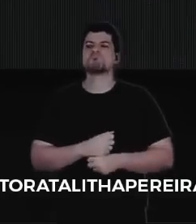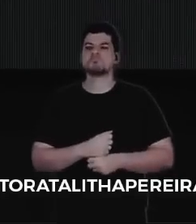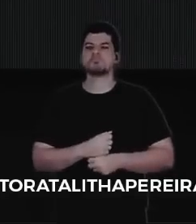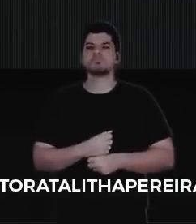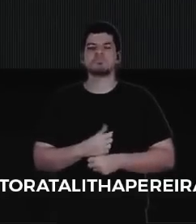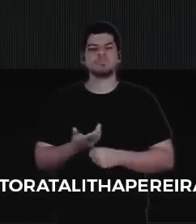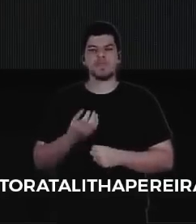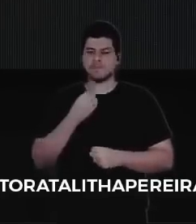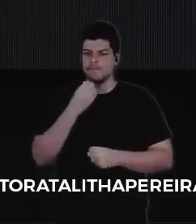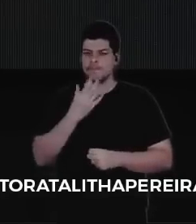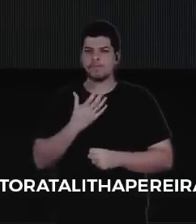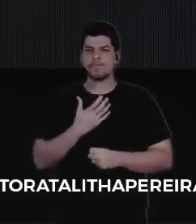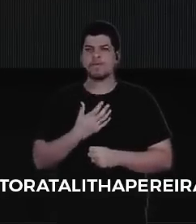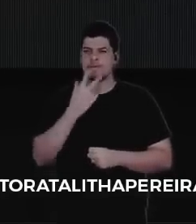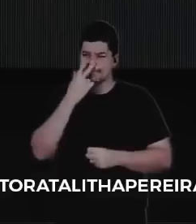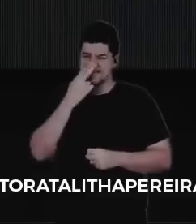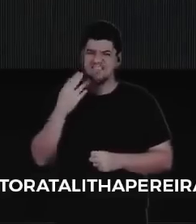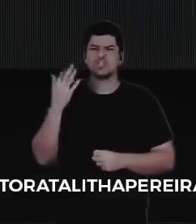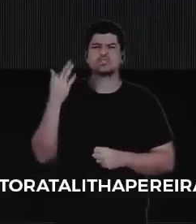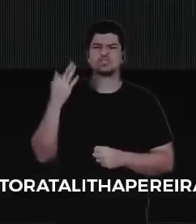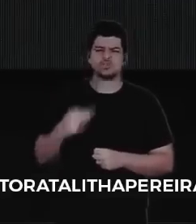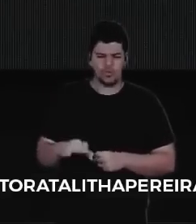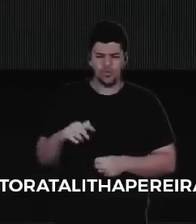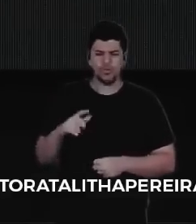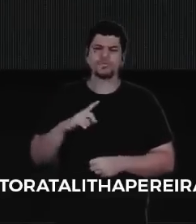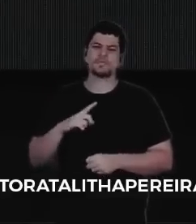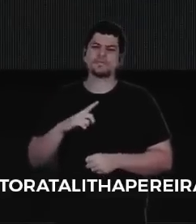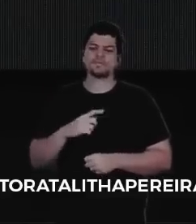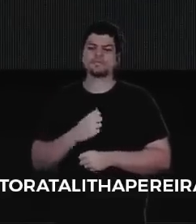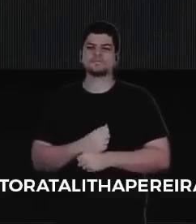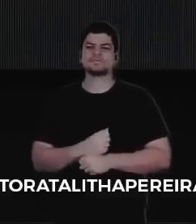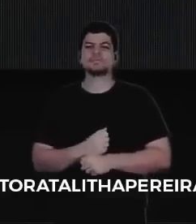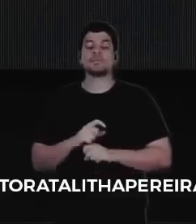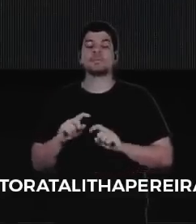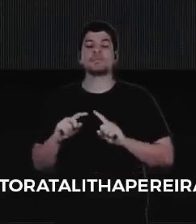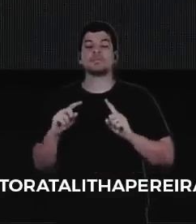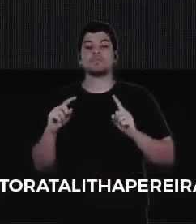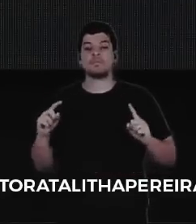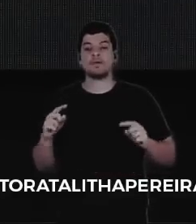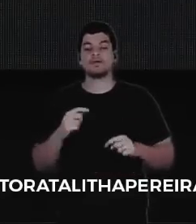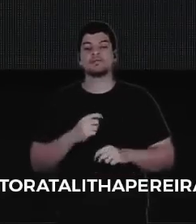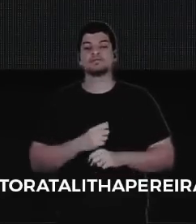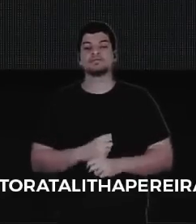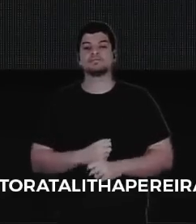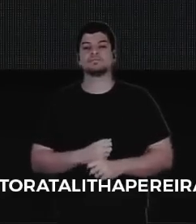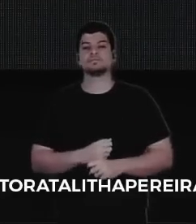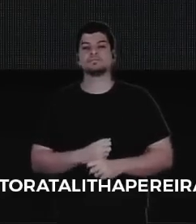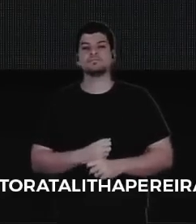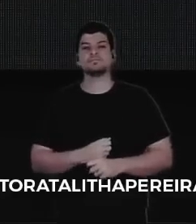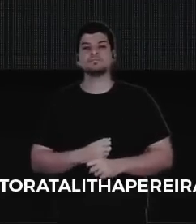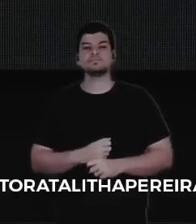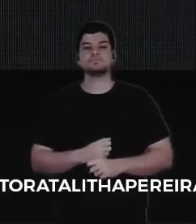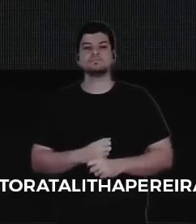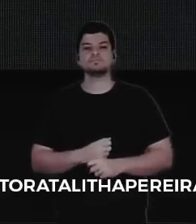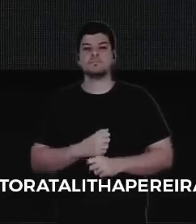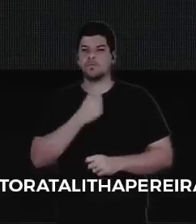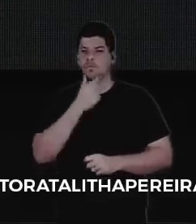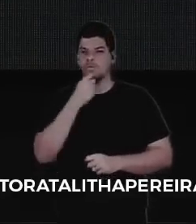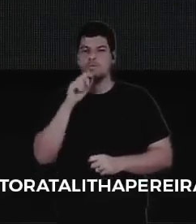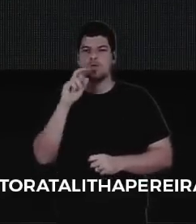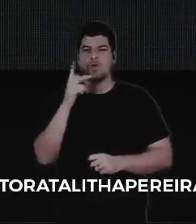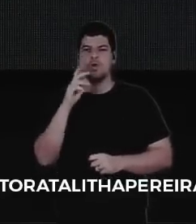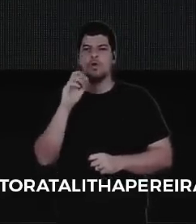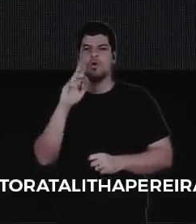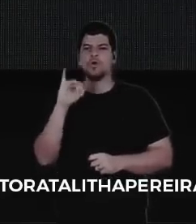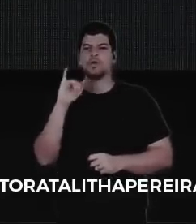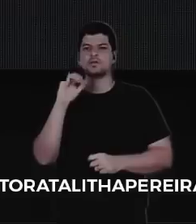Vale a pena. Vai doer. Mas, como diz o Orison Swett Marden,